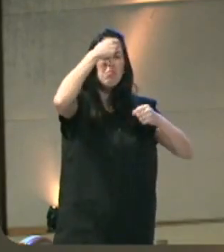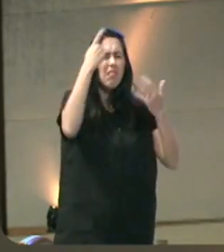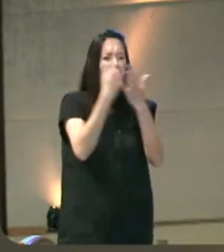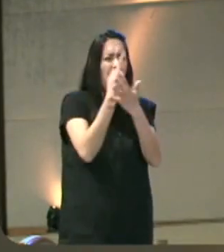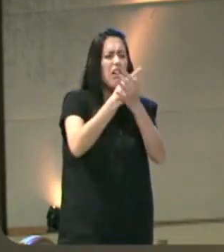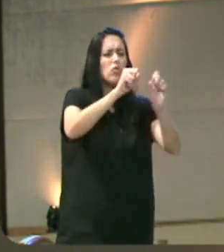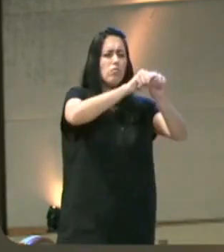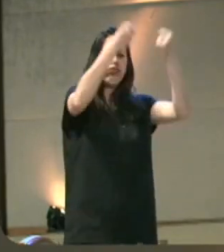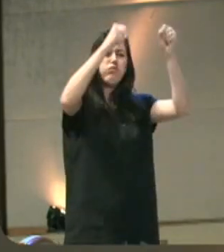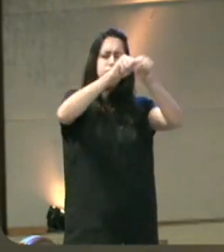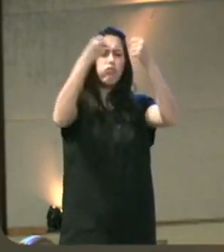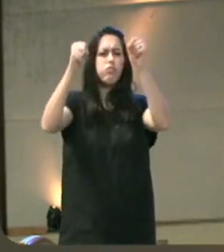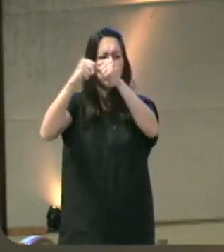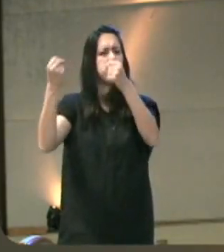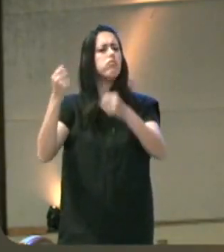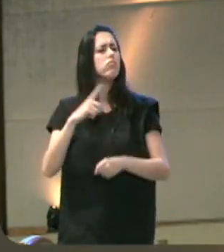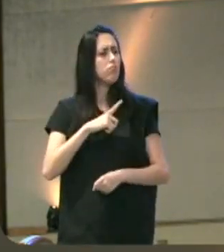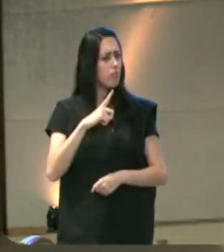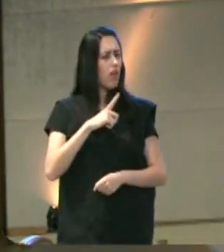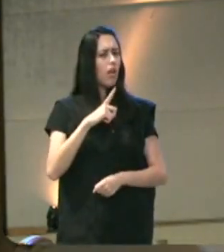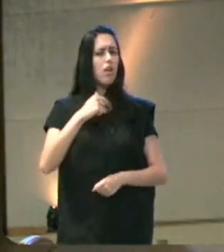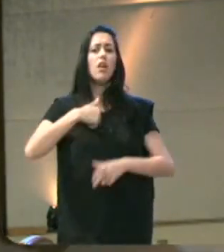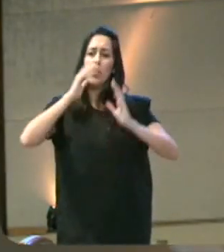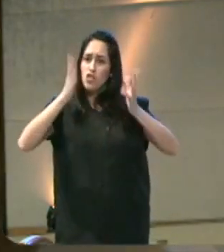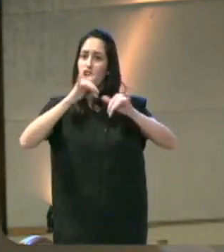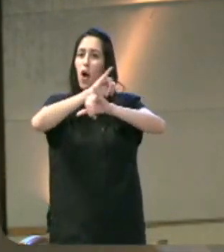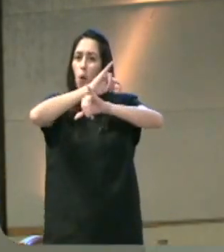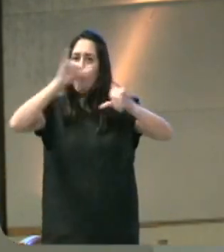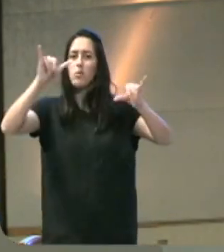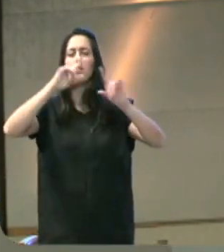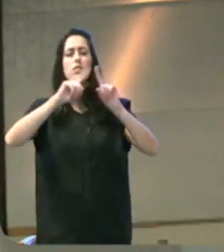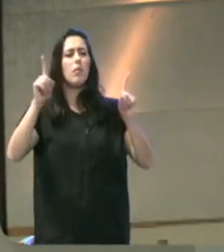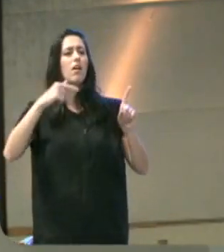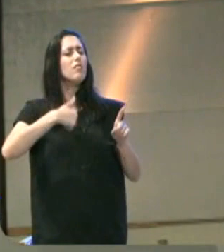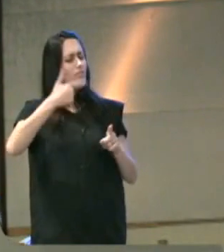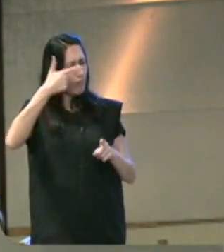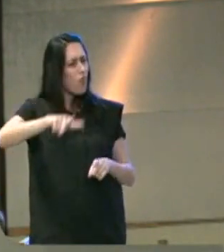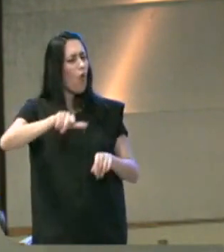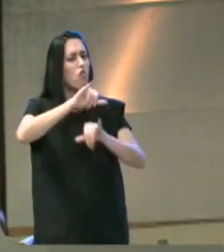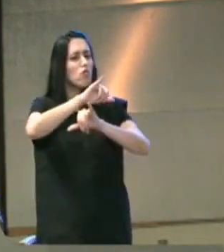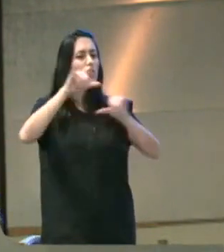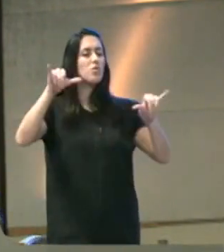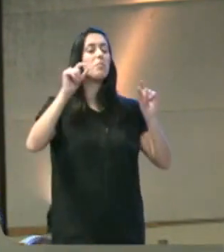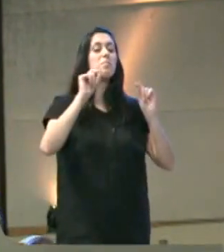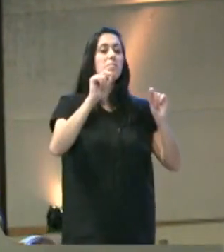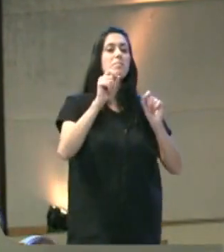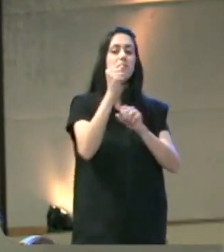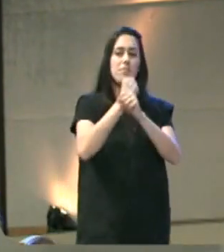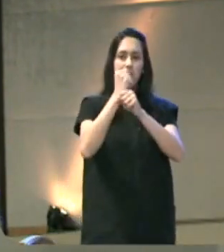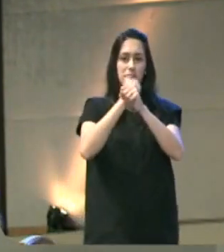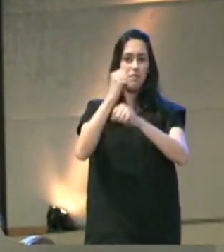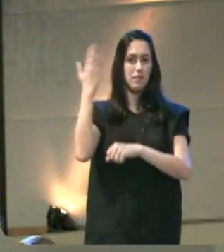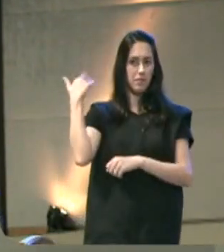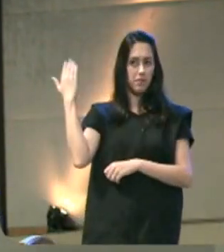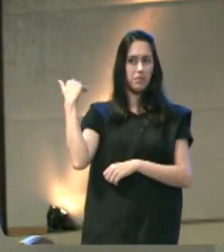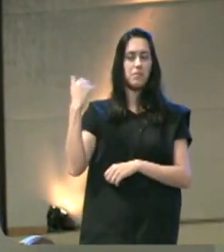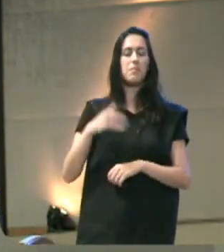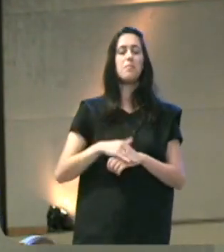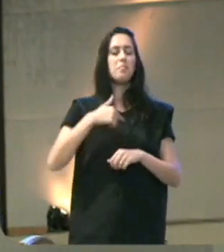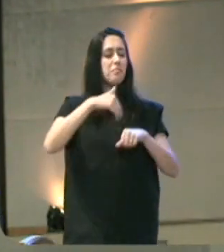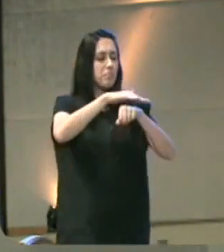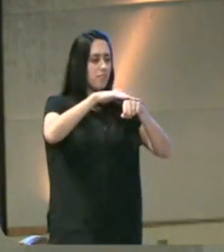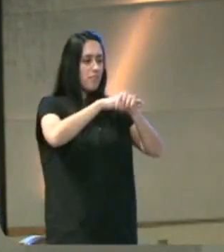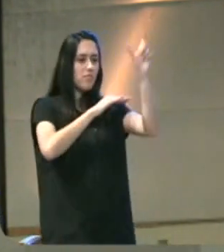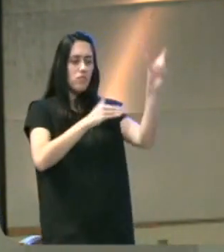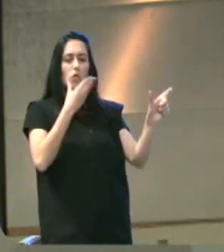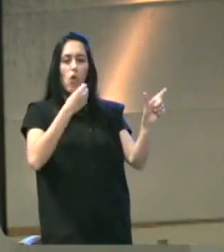gente. Eu já contei isso para você, mas eu preciso lembrar, porque tem tudo a ver com aquilo que eu estou falando. Anos atrás eu estava falando com um psicanalista